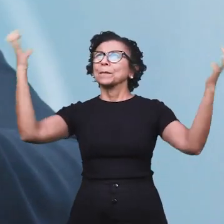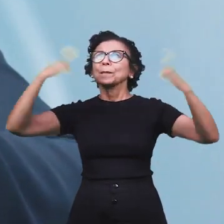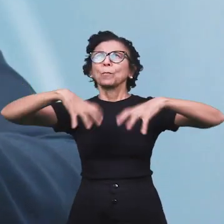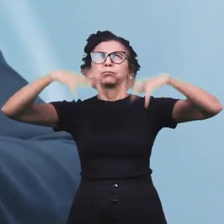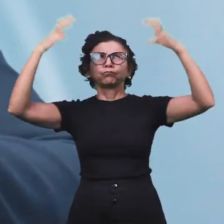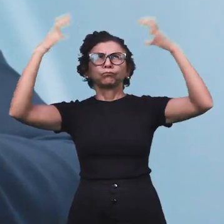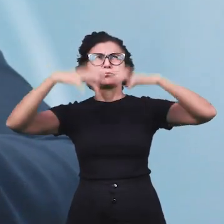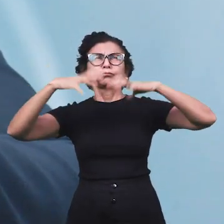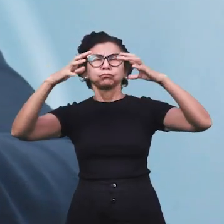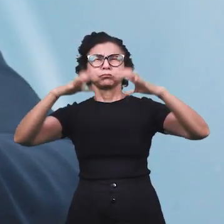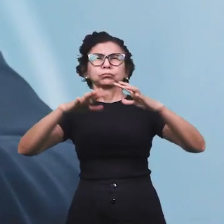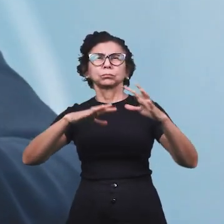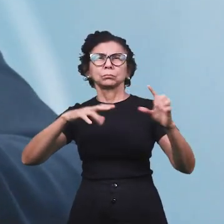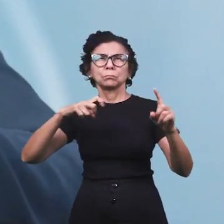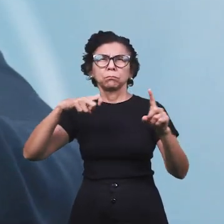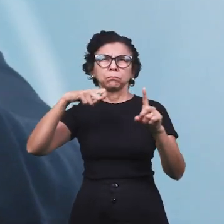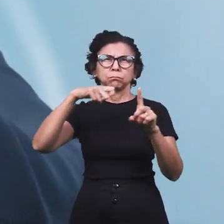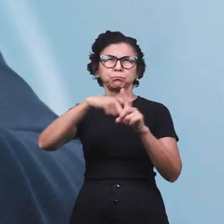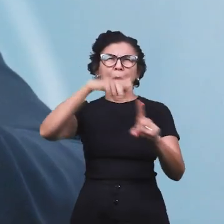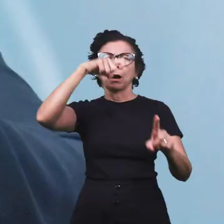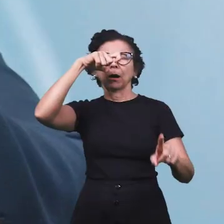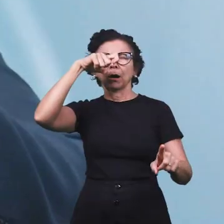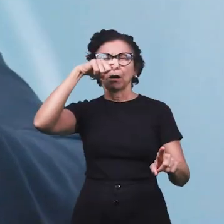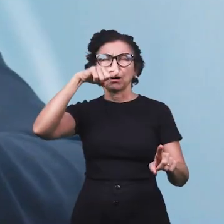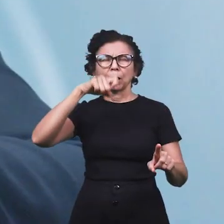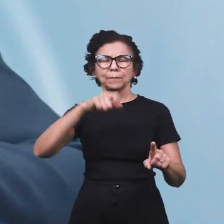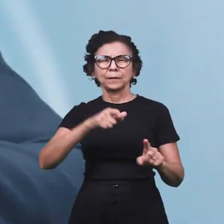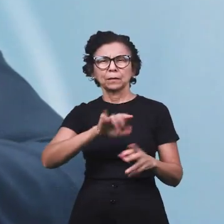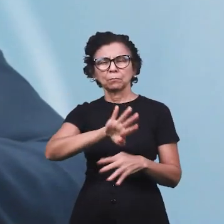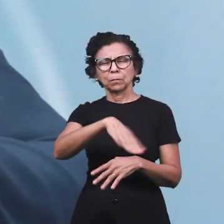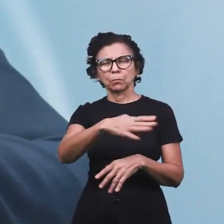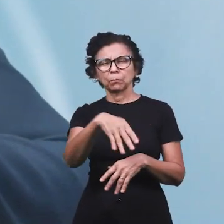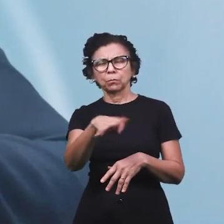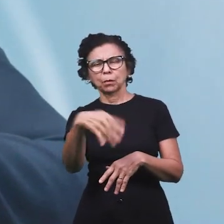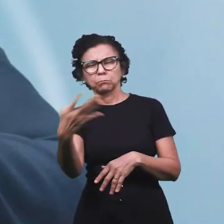eu sofri um acidente e muito sério, capotei, caí de uma ribanceira.